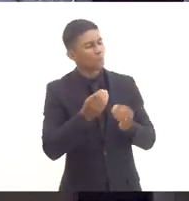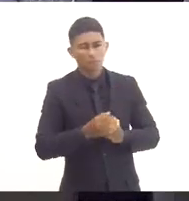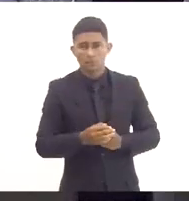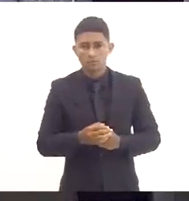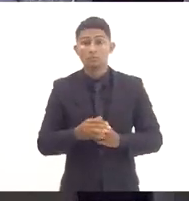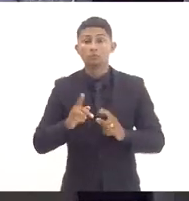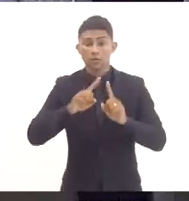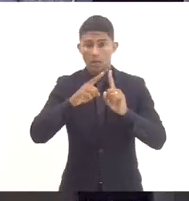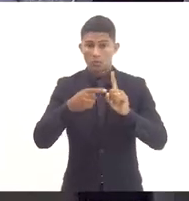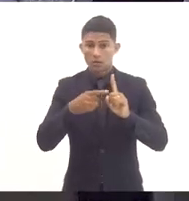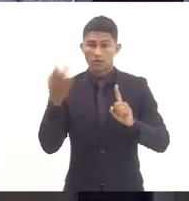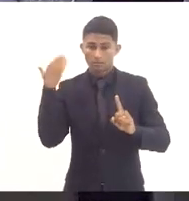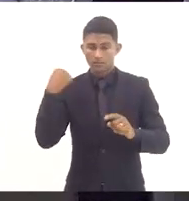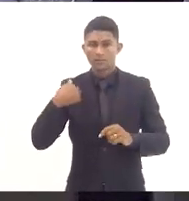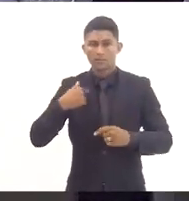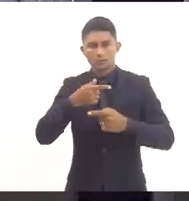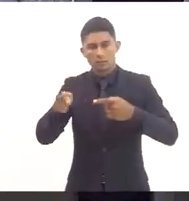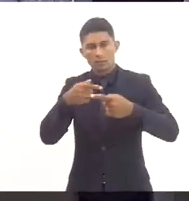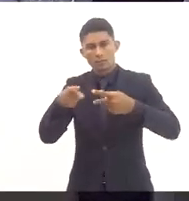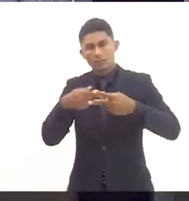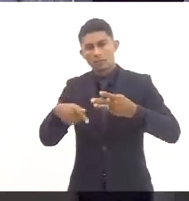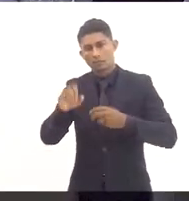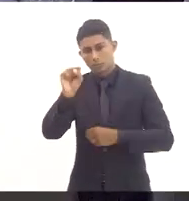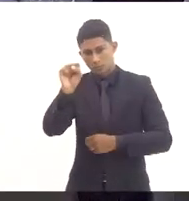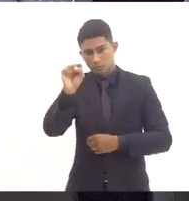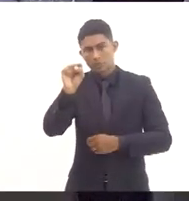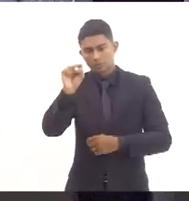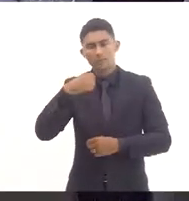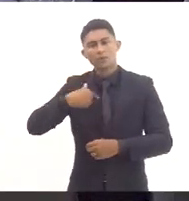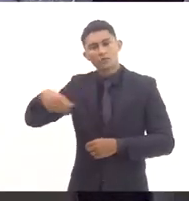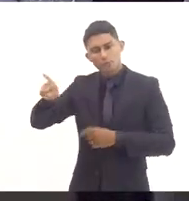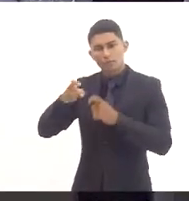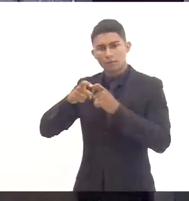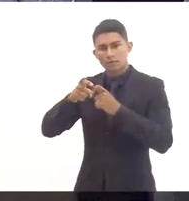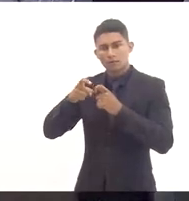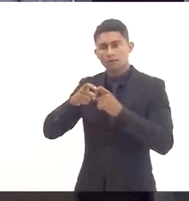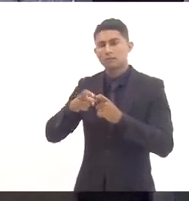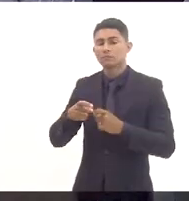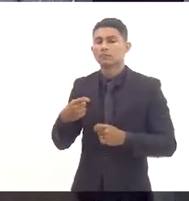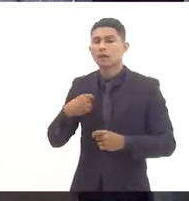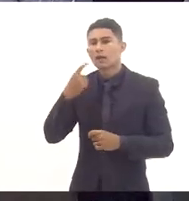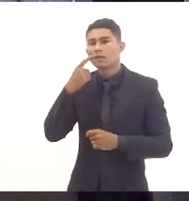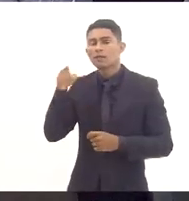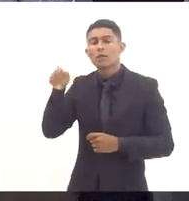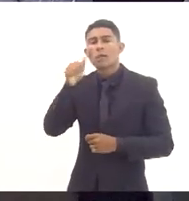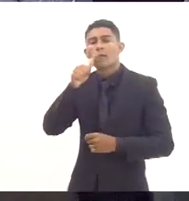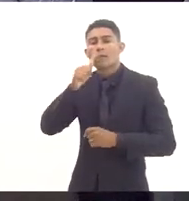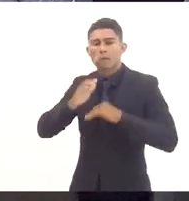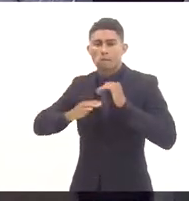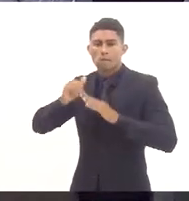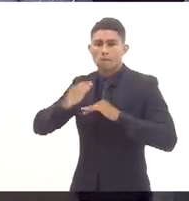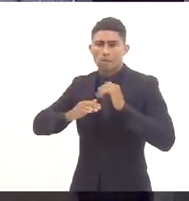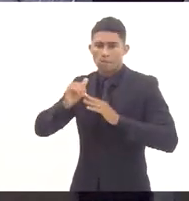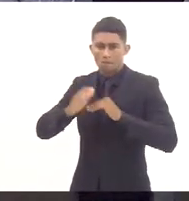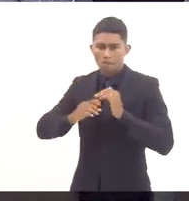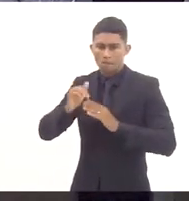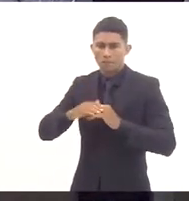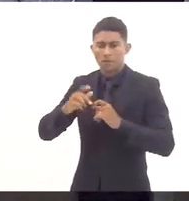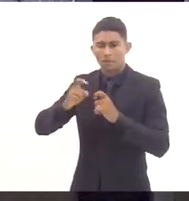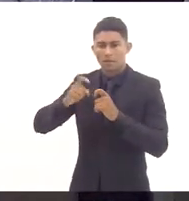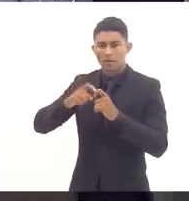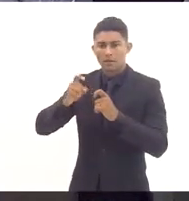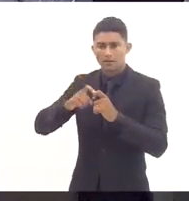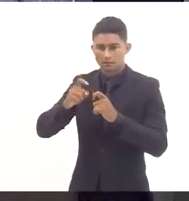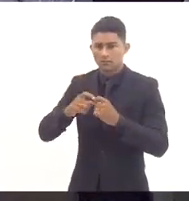foi com 8 semanas de gestação numa um consultório médico eu procurei uma ginecologista nova e o meu não